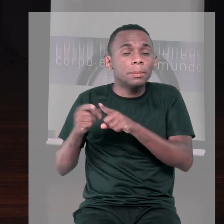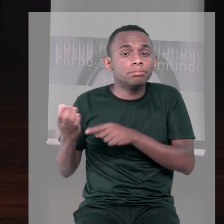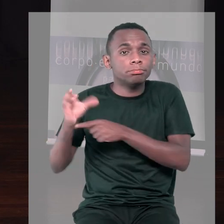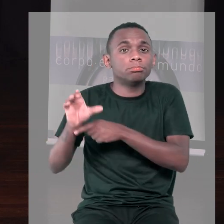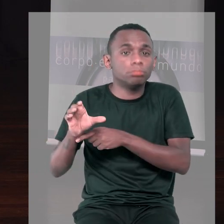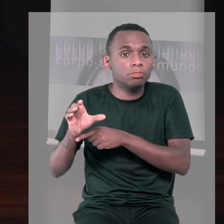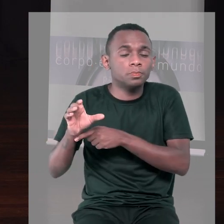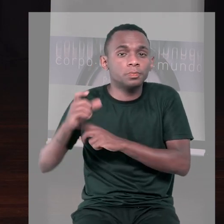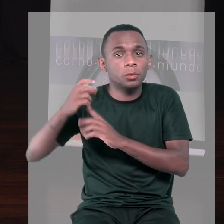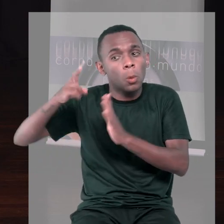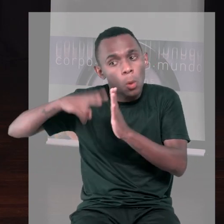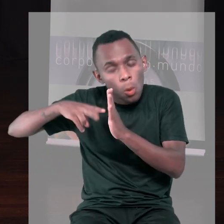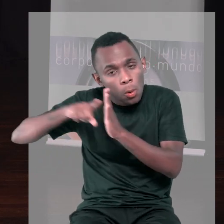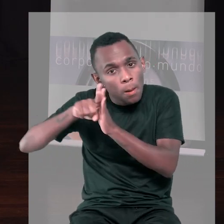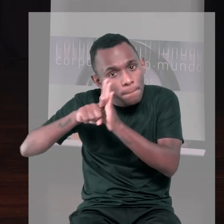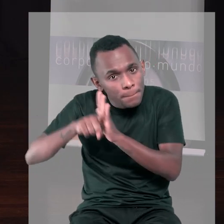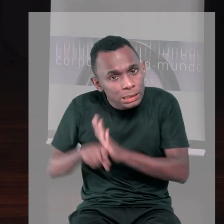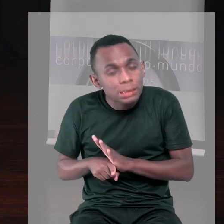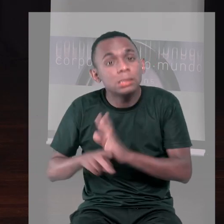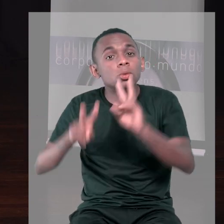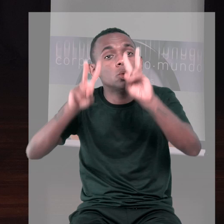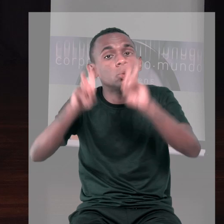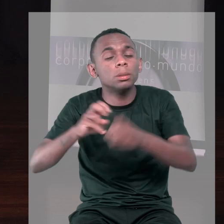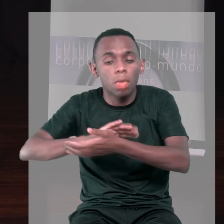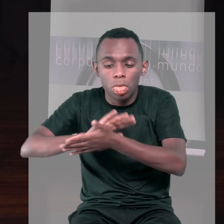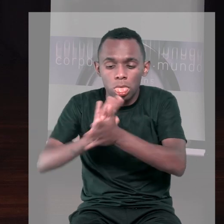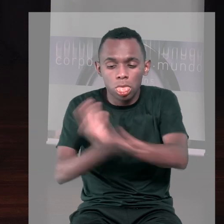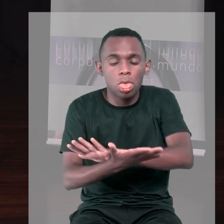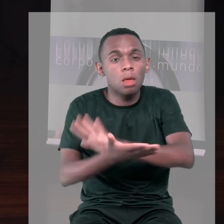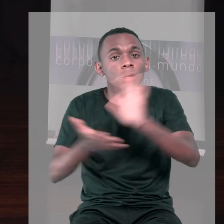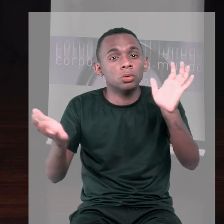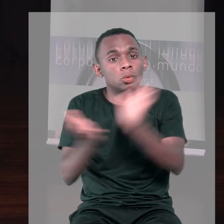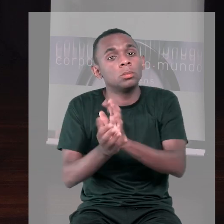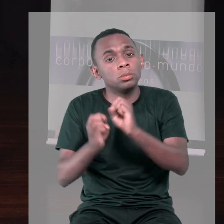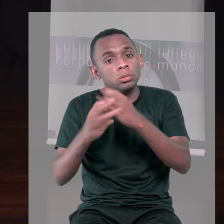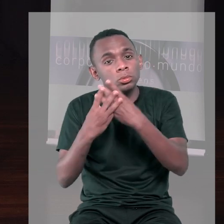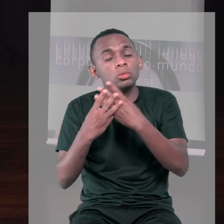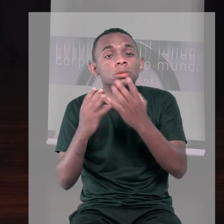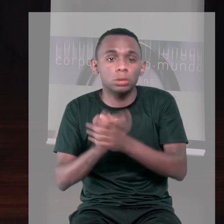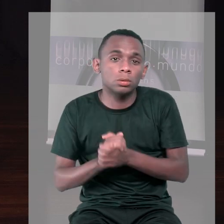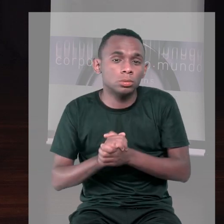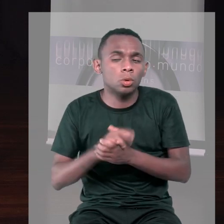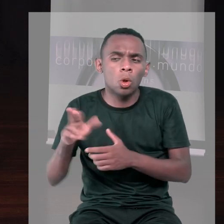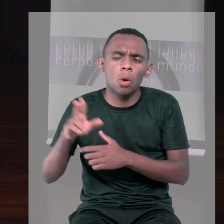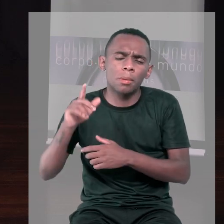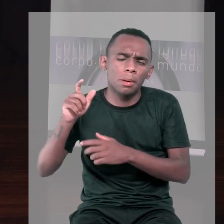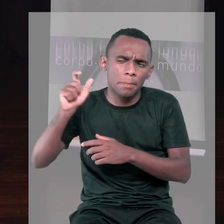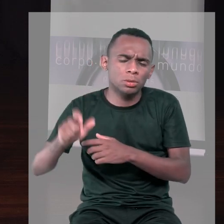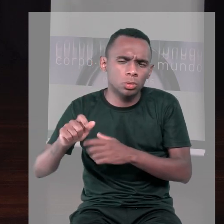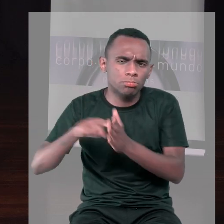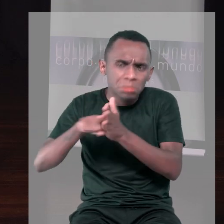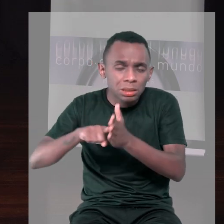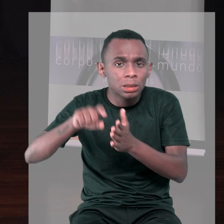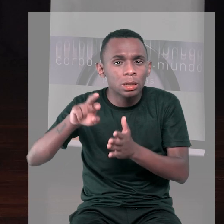chama justamente A Destruição dos Judeus. A Arendt conhecia esse livro, ela cita o livro, mas o fato de ela colocar